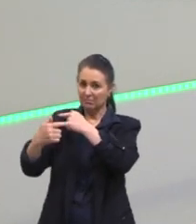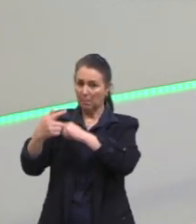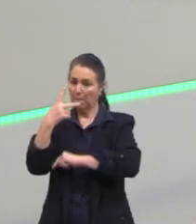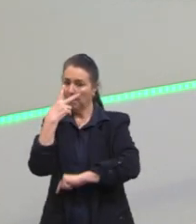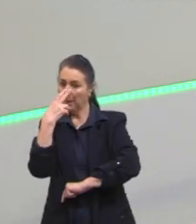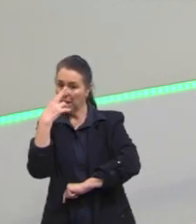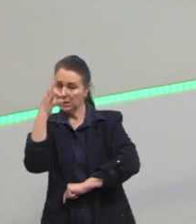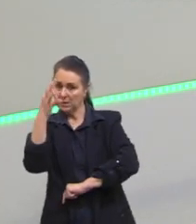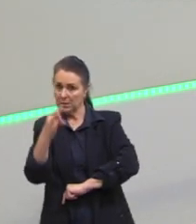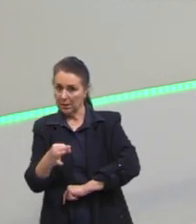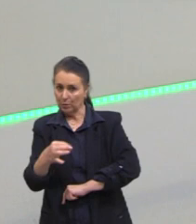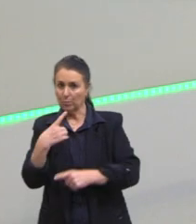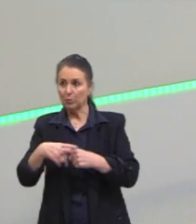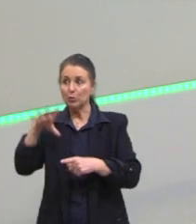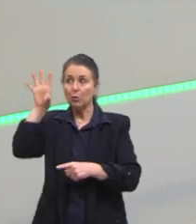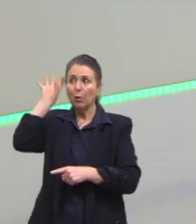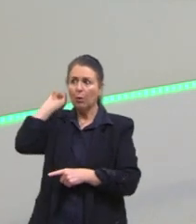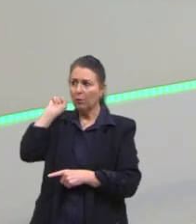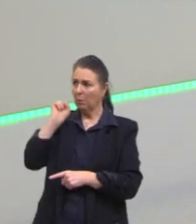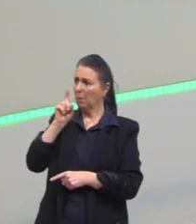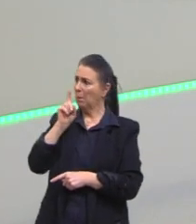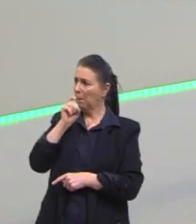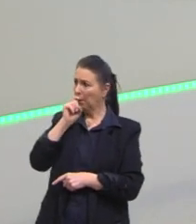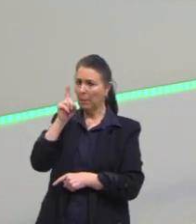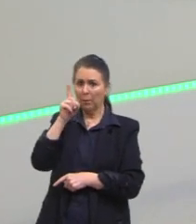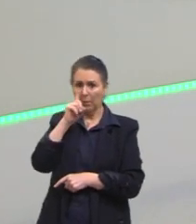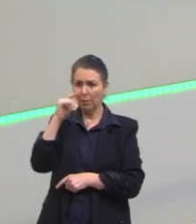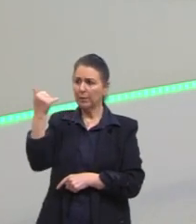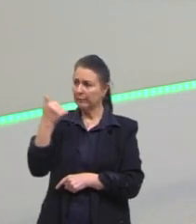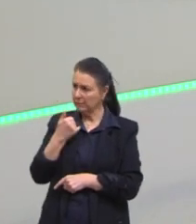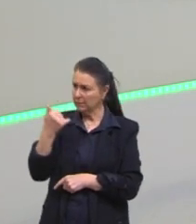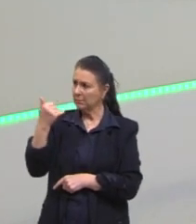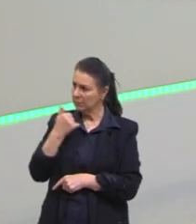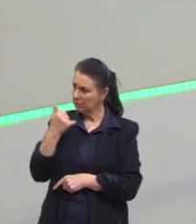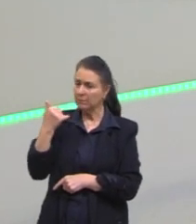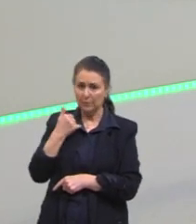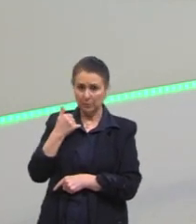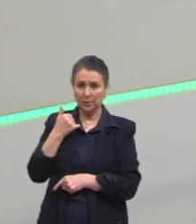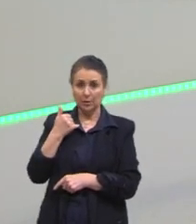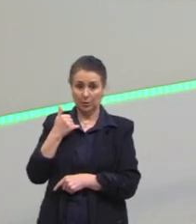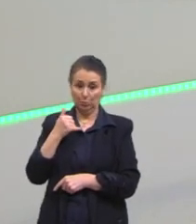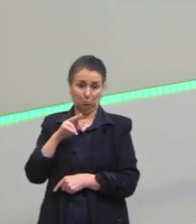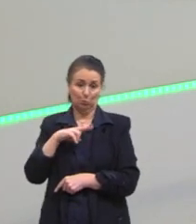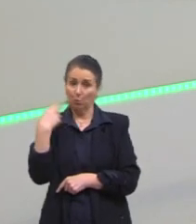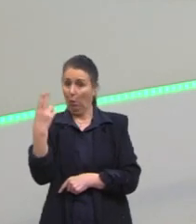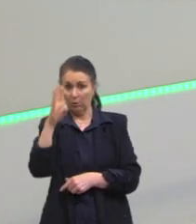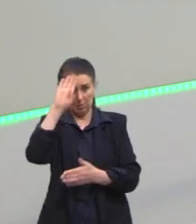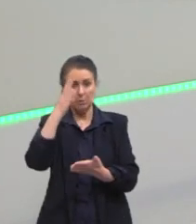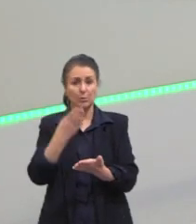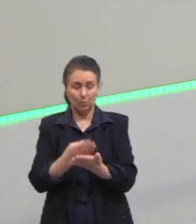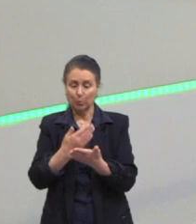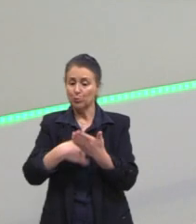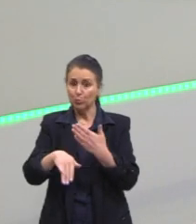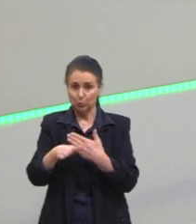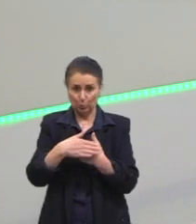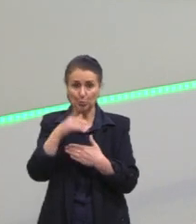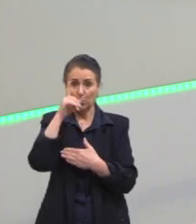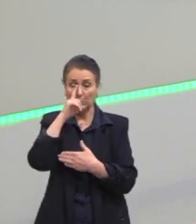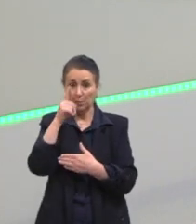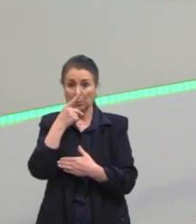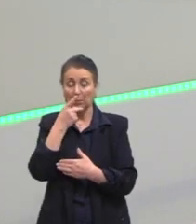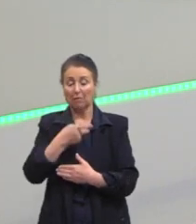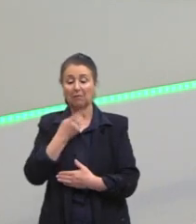corretos, porque a gente ouve dos nossos pais, que são pessoas confiáveis para a gente, e nem sempre, como a gente mostra